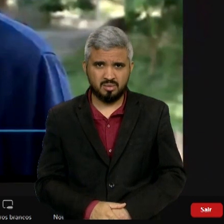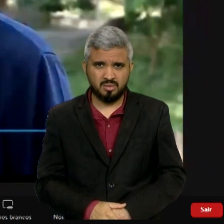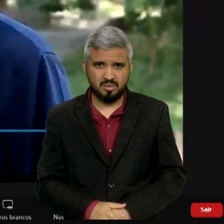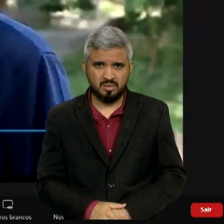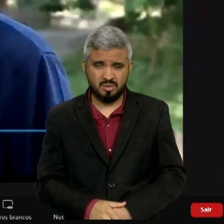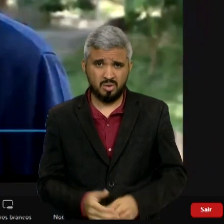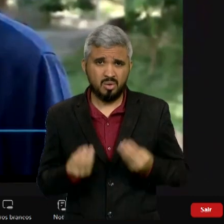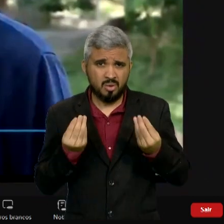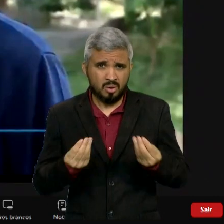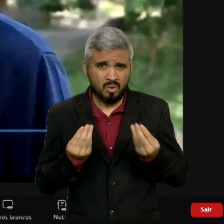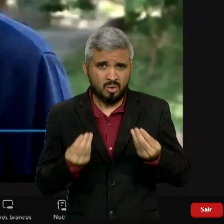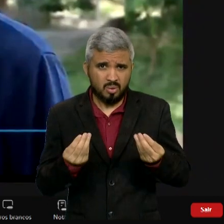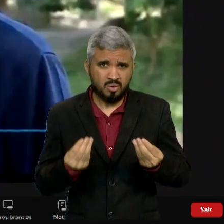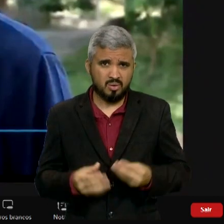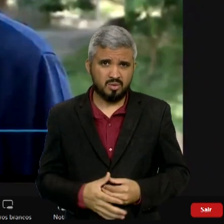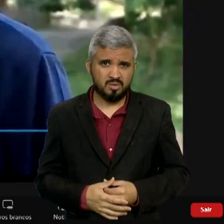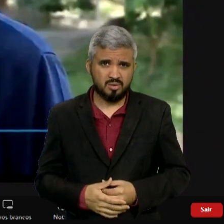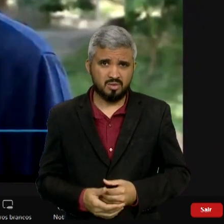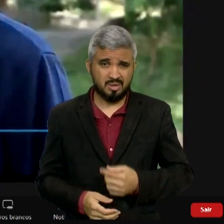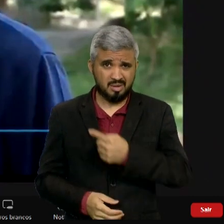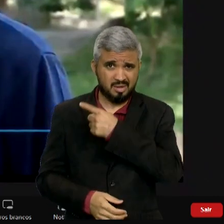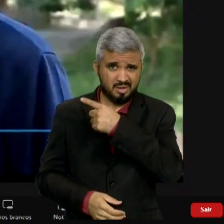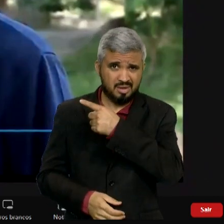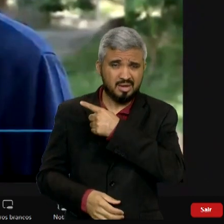Quase um albino.